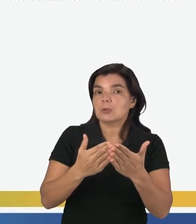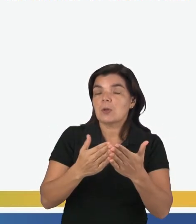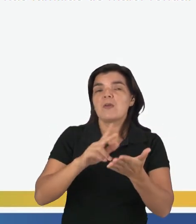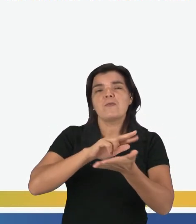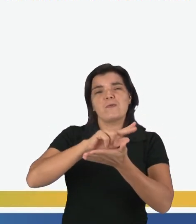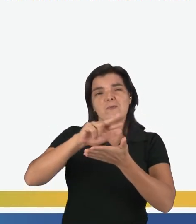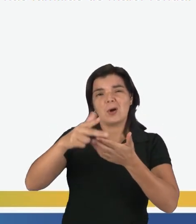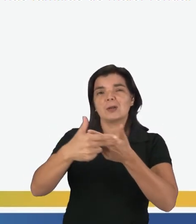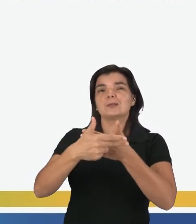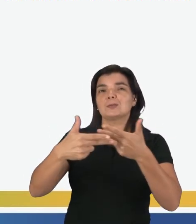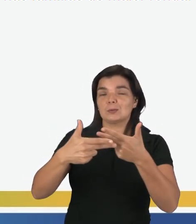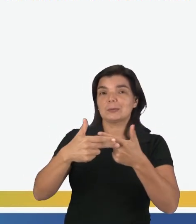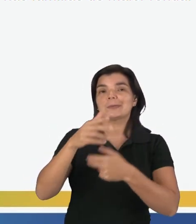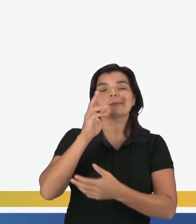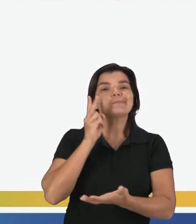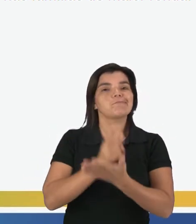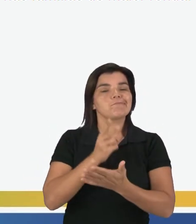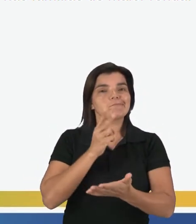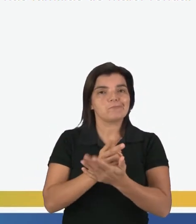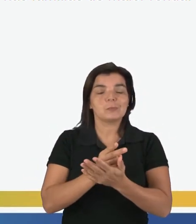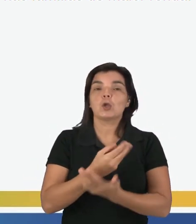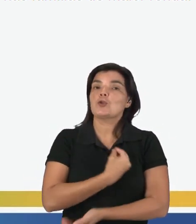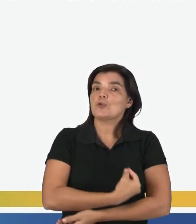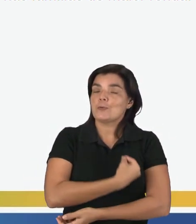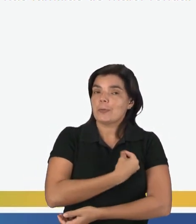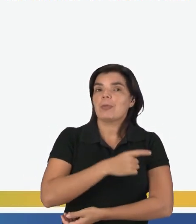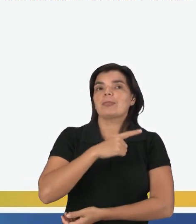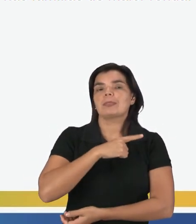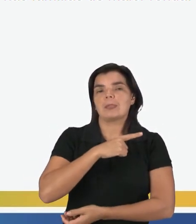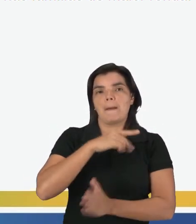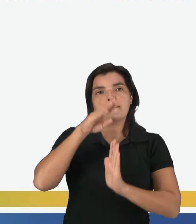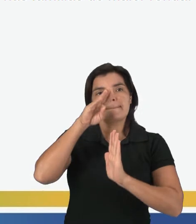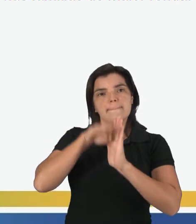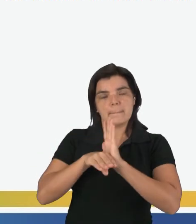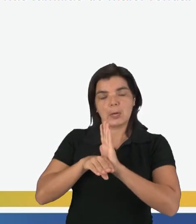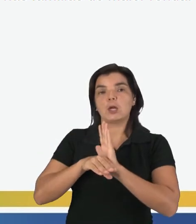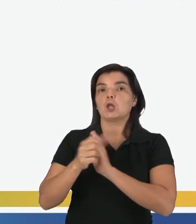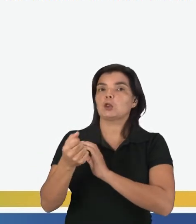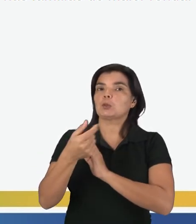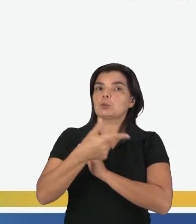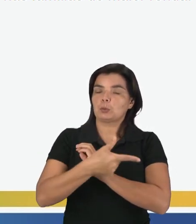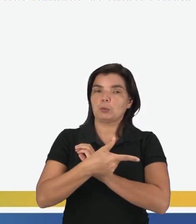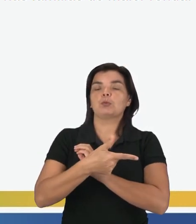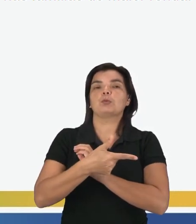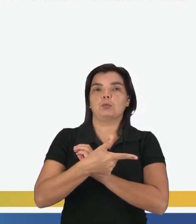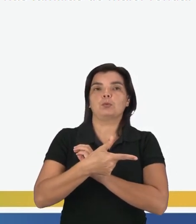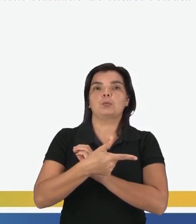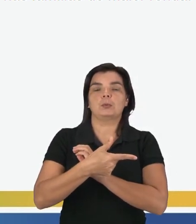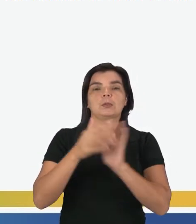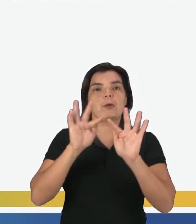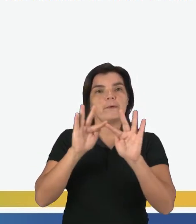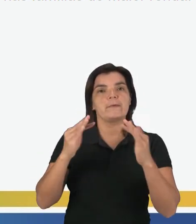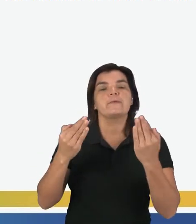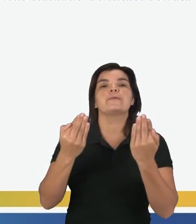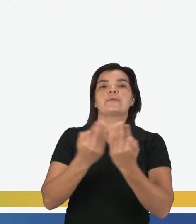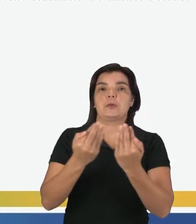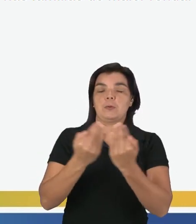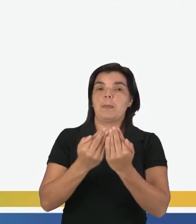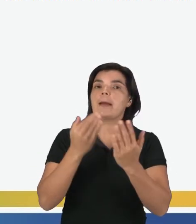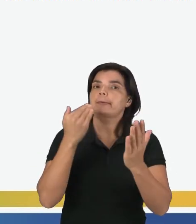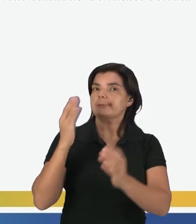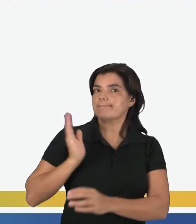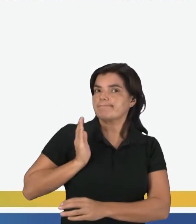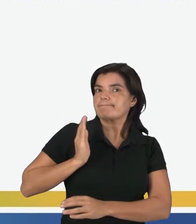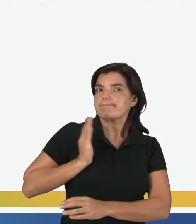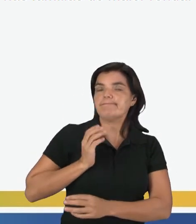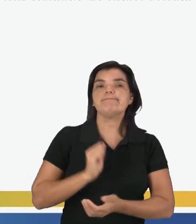vários fatores, geralmente a expectativa de vida tende a ser menor do que a das famílias mais ricas. Por